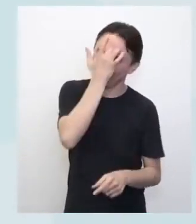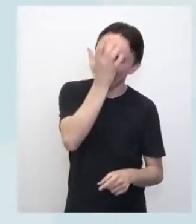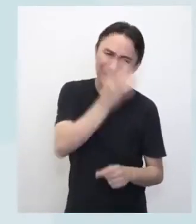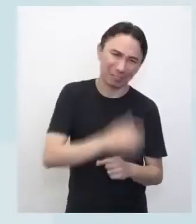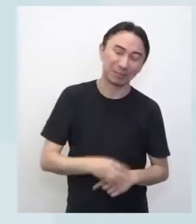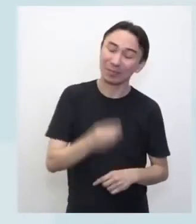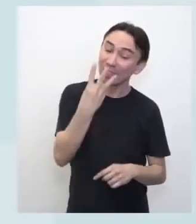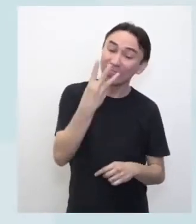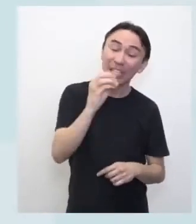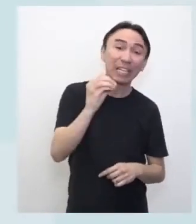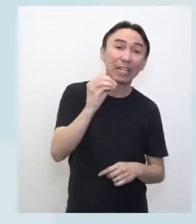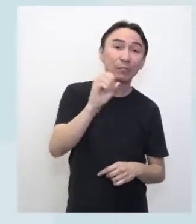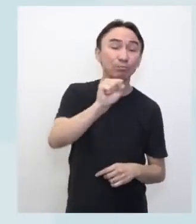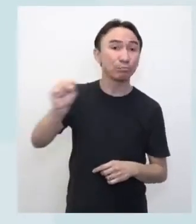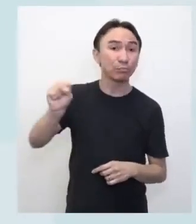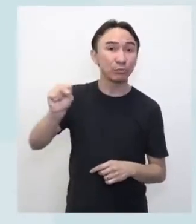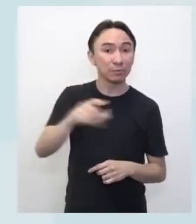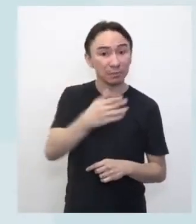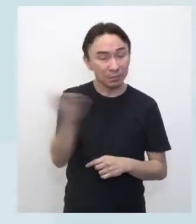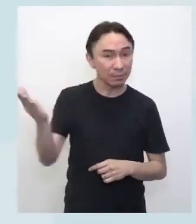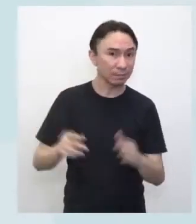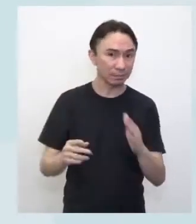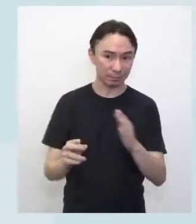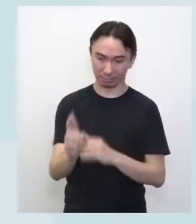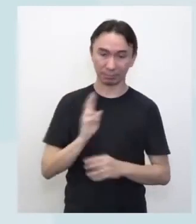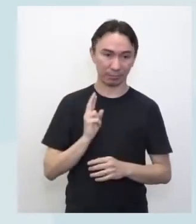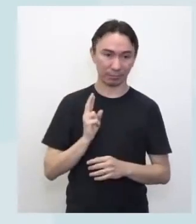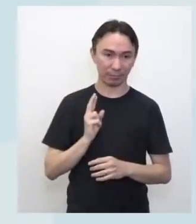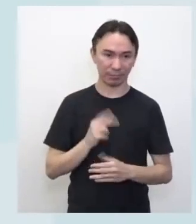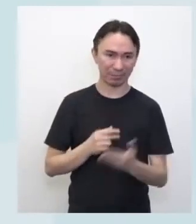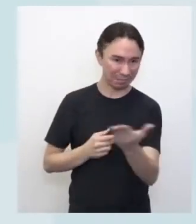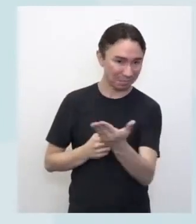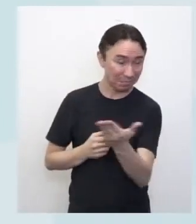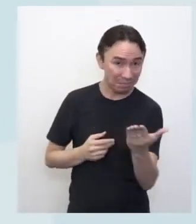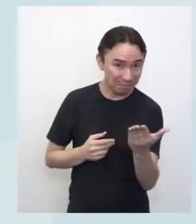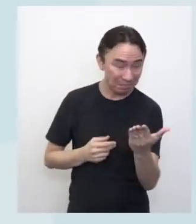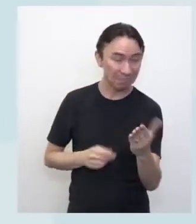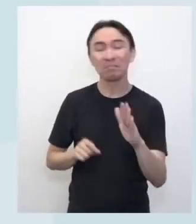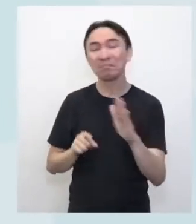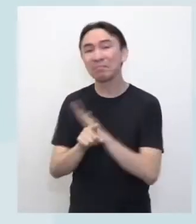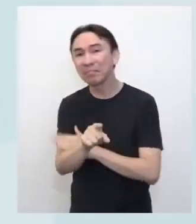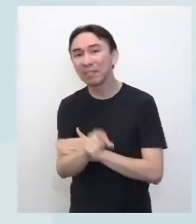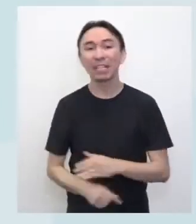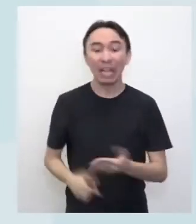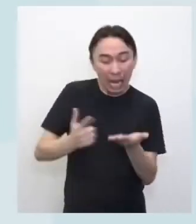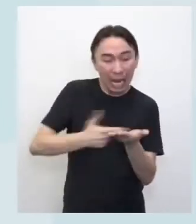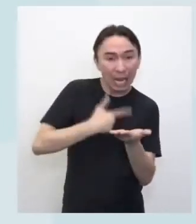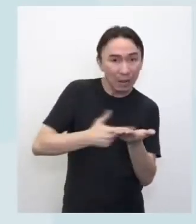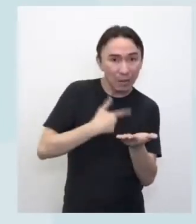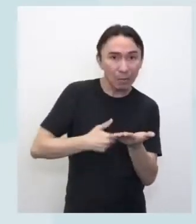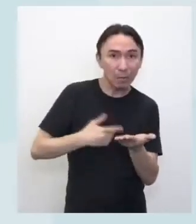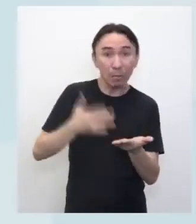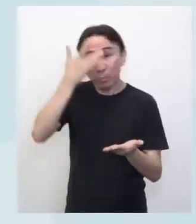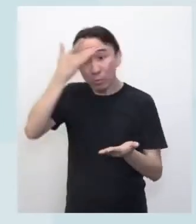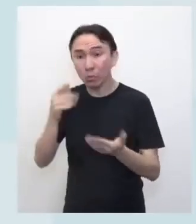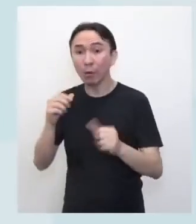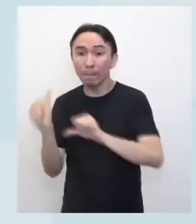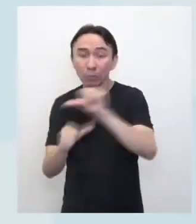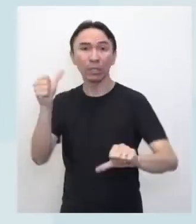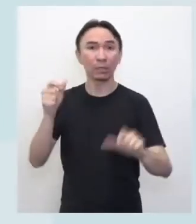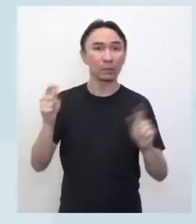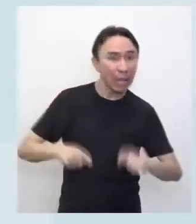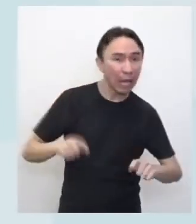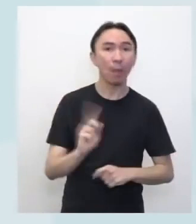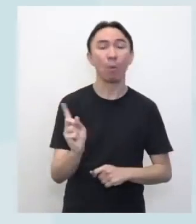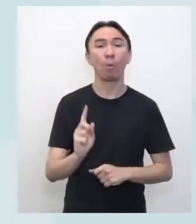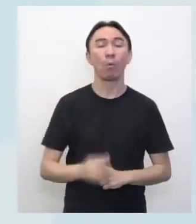30 segundos, responda para nós. Você acredita que os livros mudam as pessoas? 30 segundinhos e já